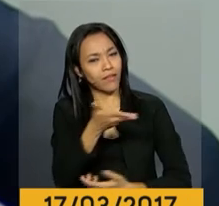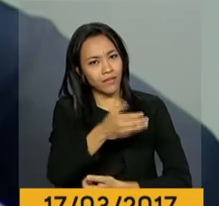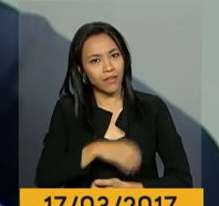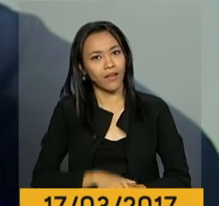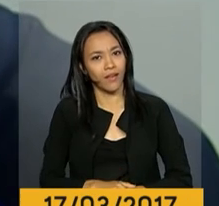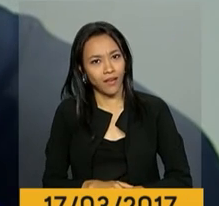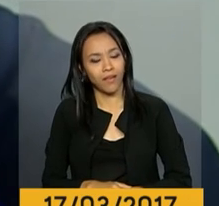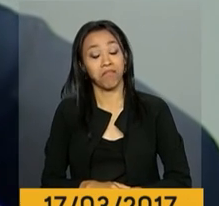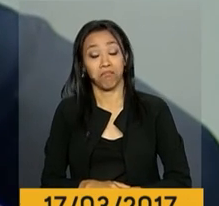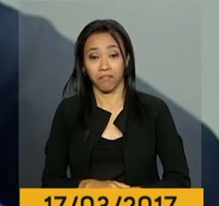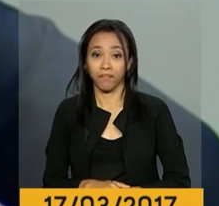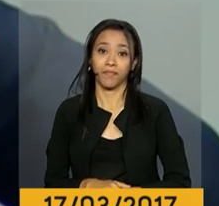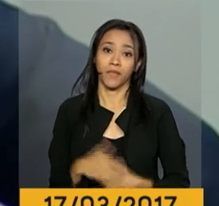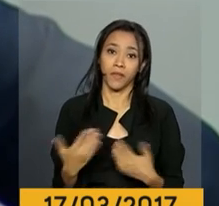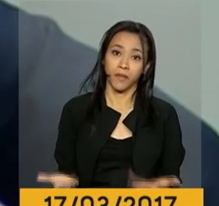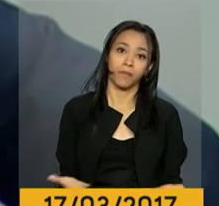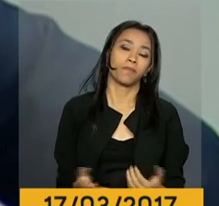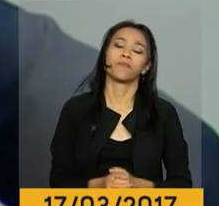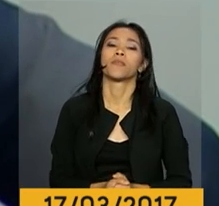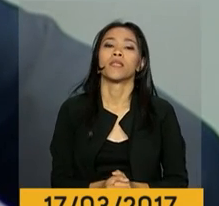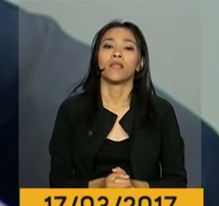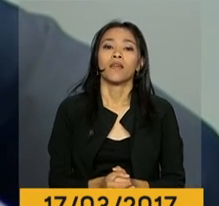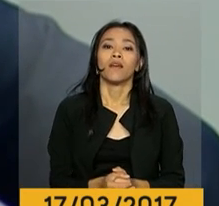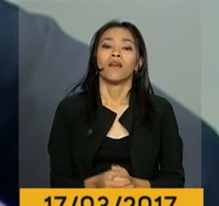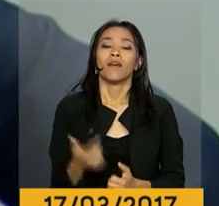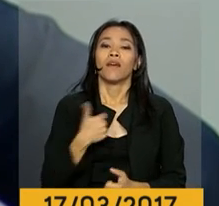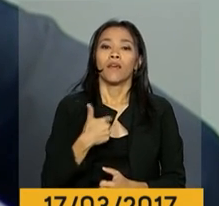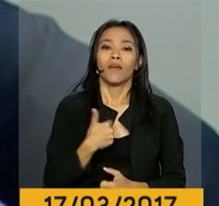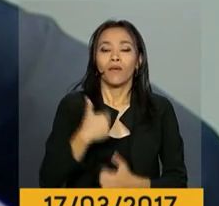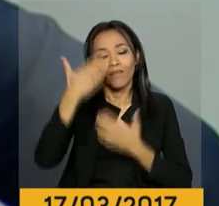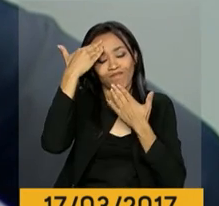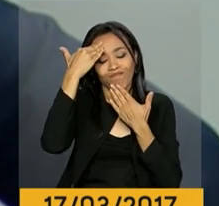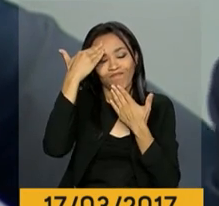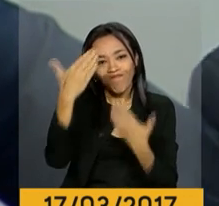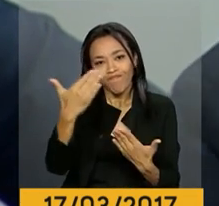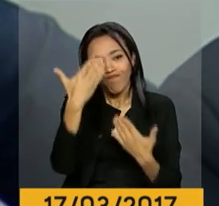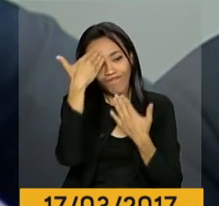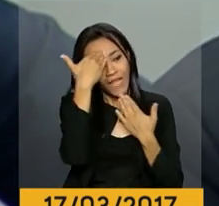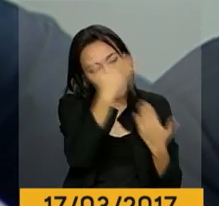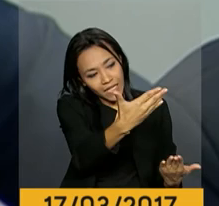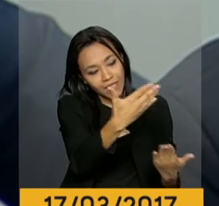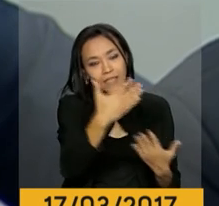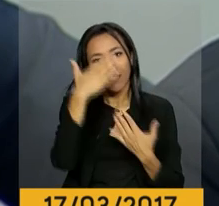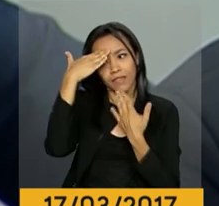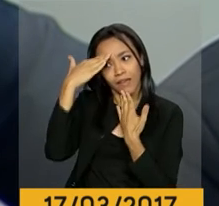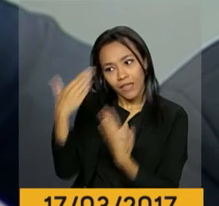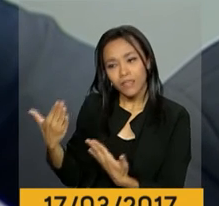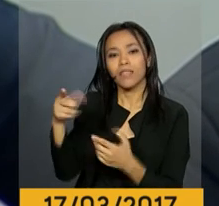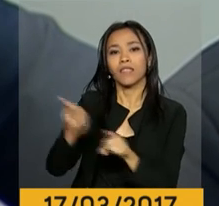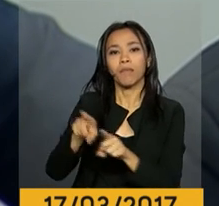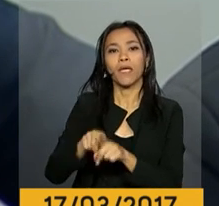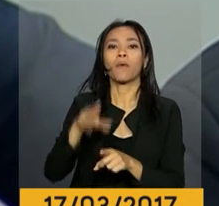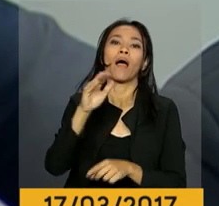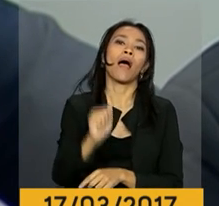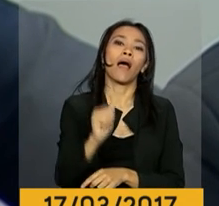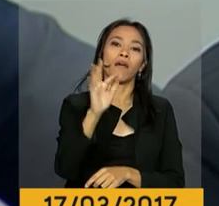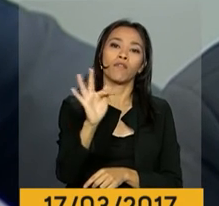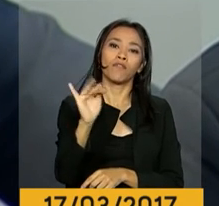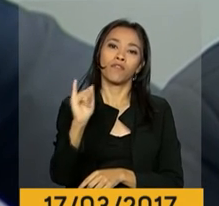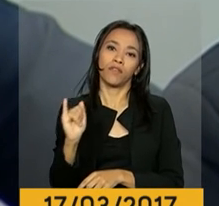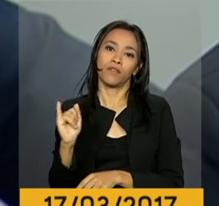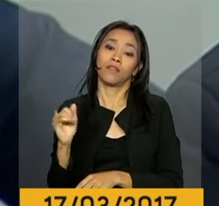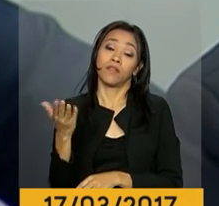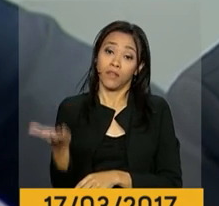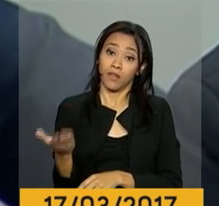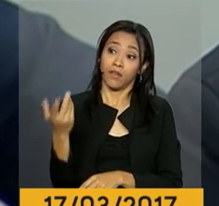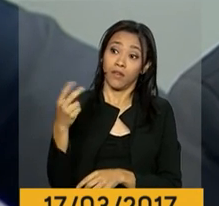um inovador. Então, eu quero muitíssimo agradecer a ele. O AFIF tem dado uma colaboração extraordinária com a micro e pequena